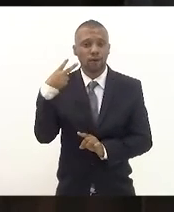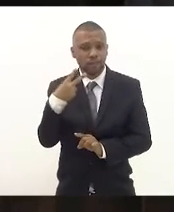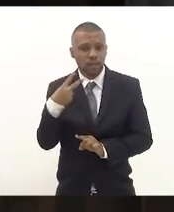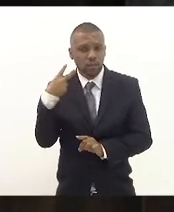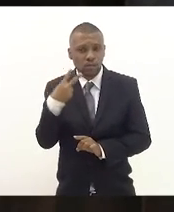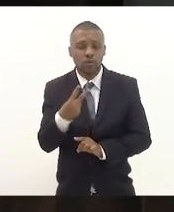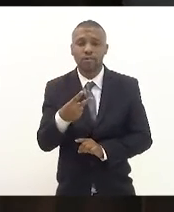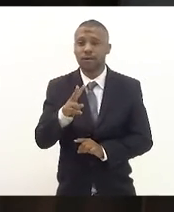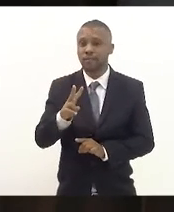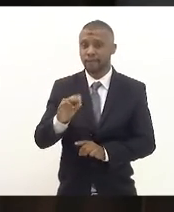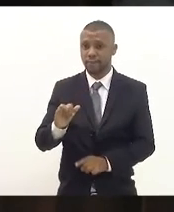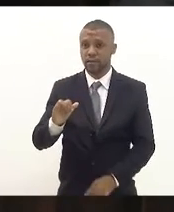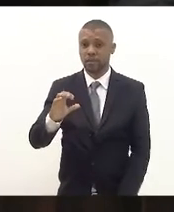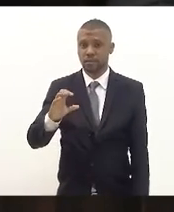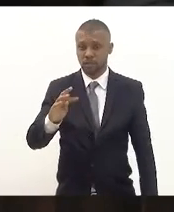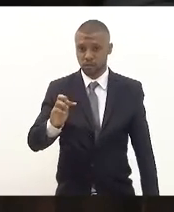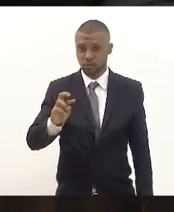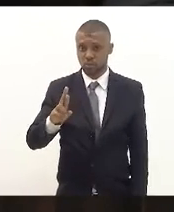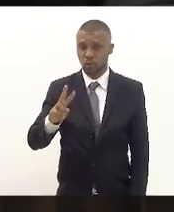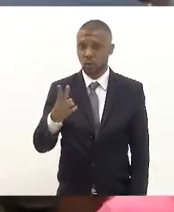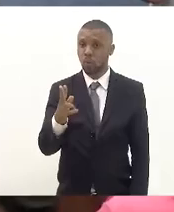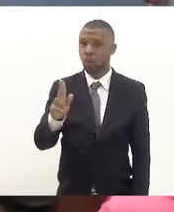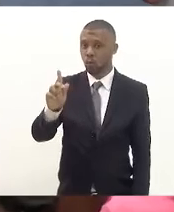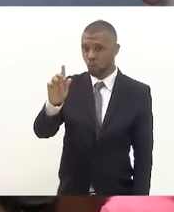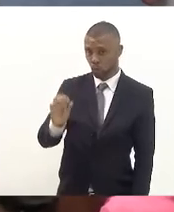vereador Victor Hugo